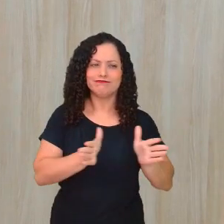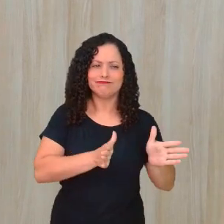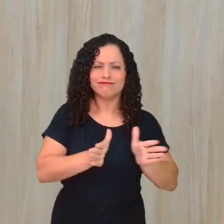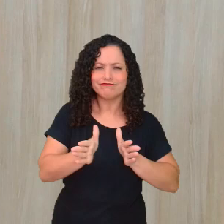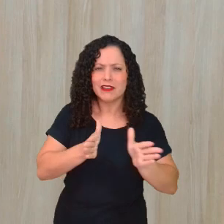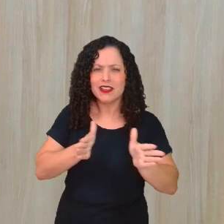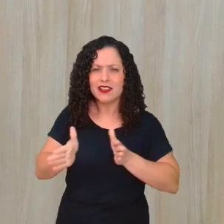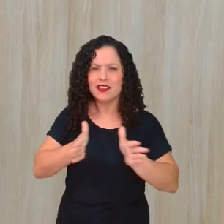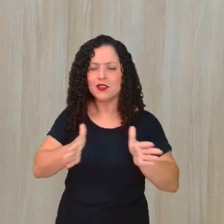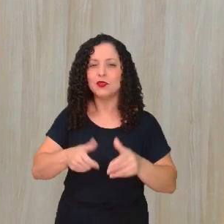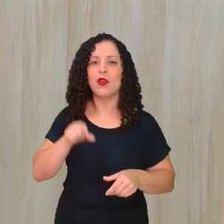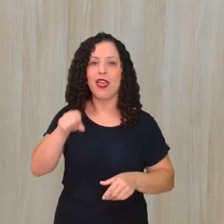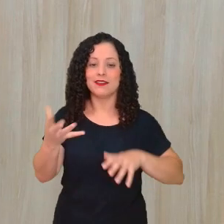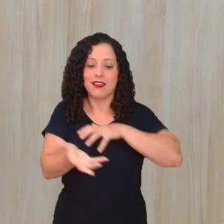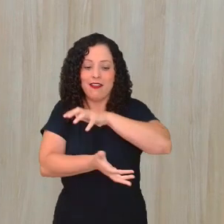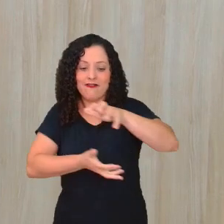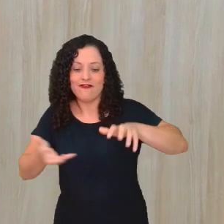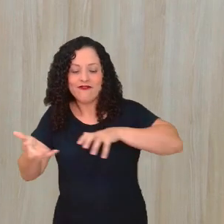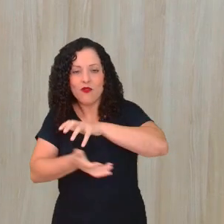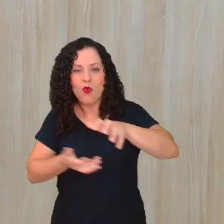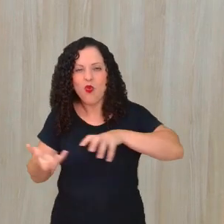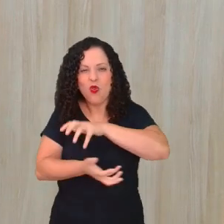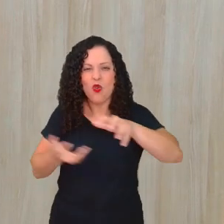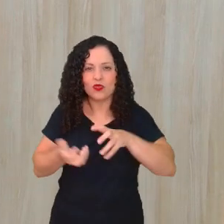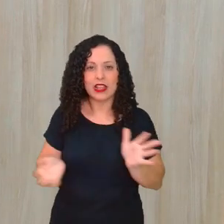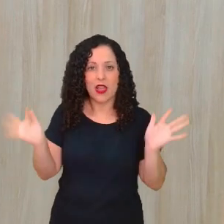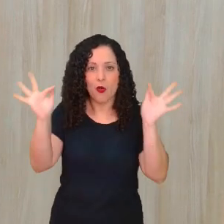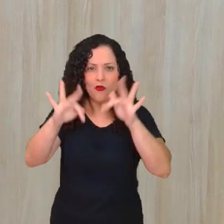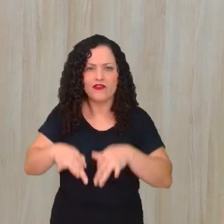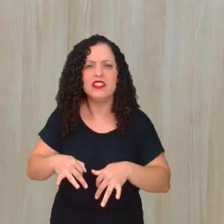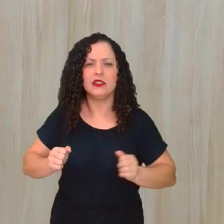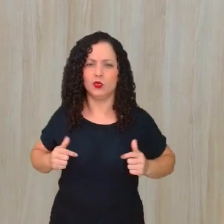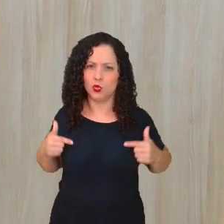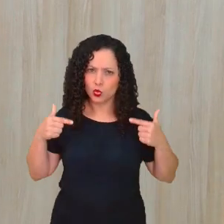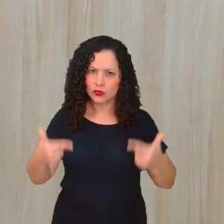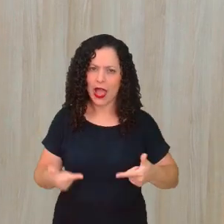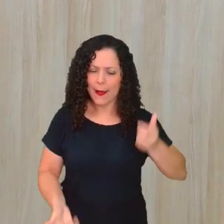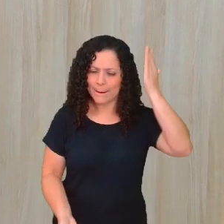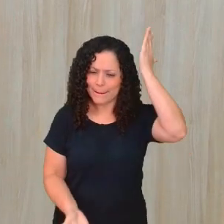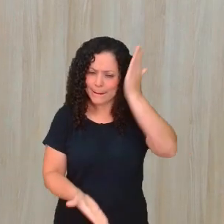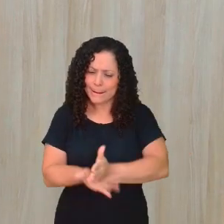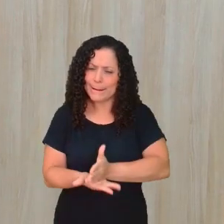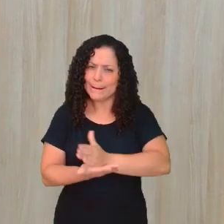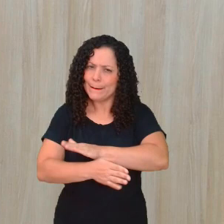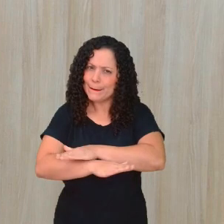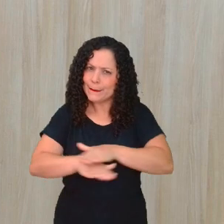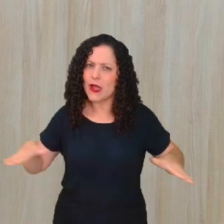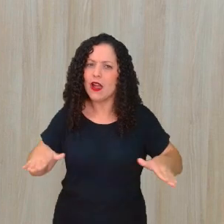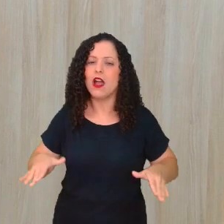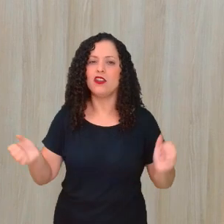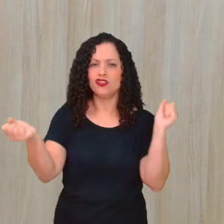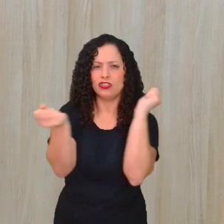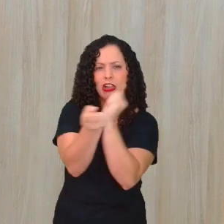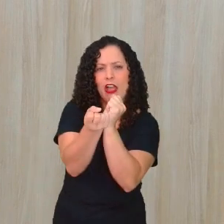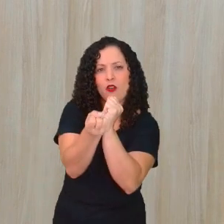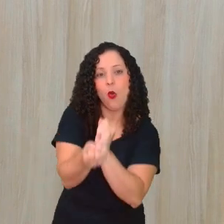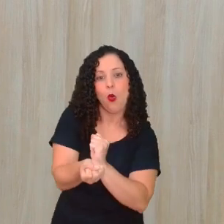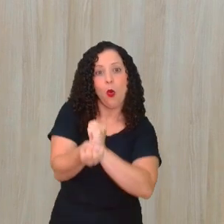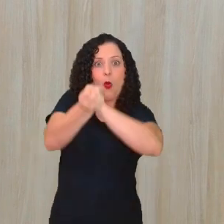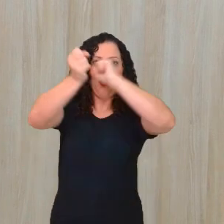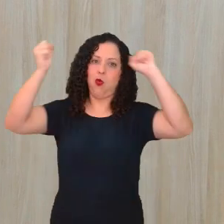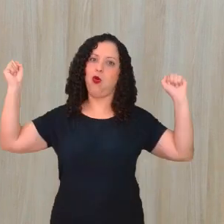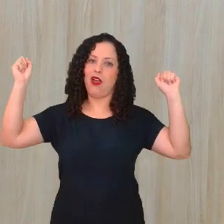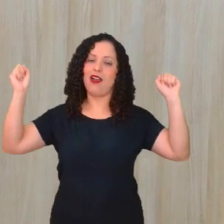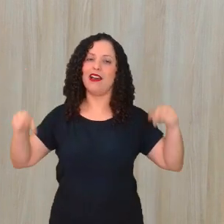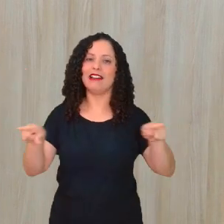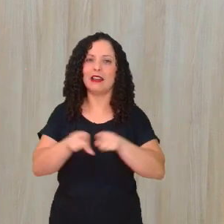né, essa revolta pelo fim, né, da escravidão, pelos fins dos castigos, né, que eram castigos